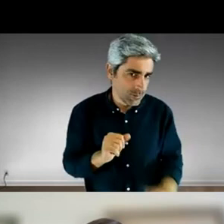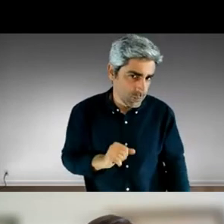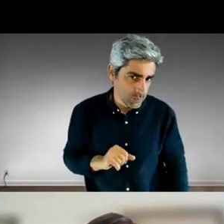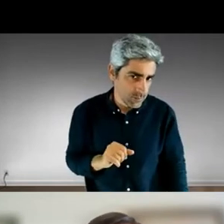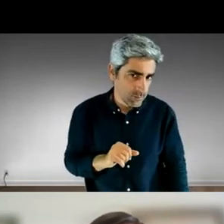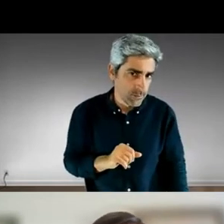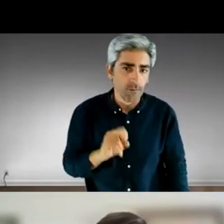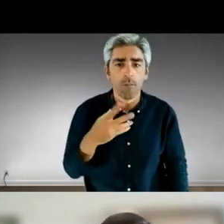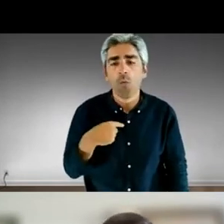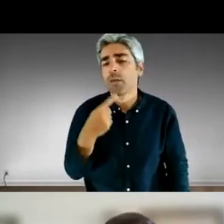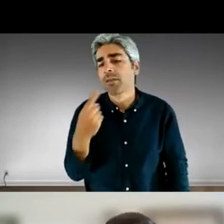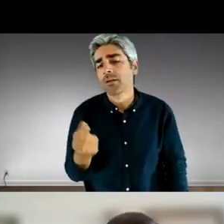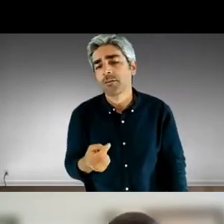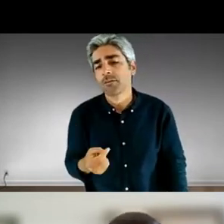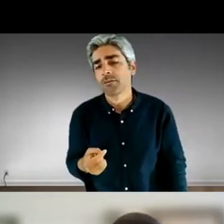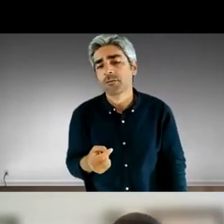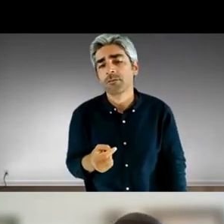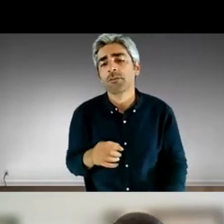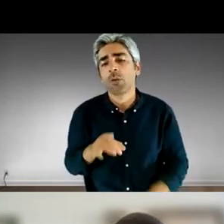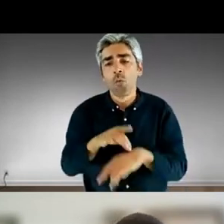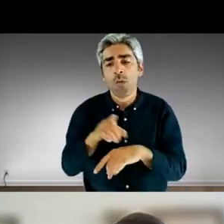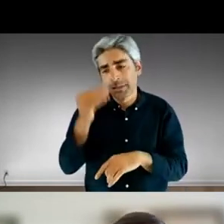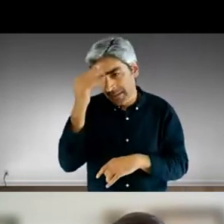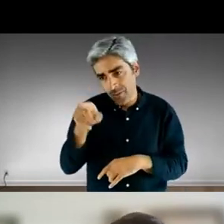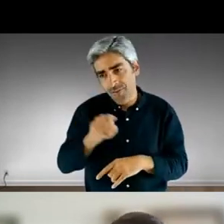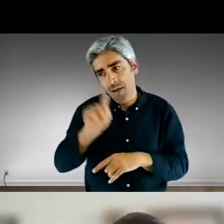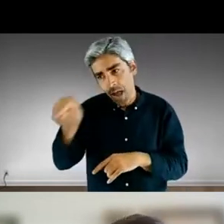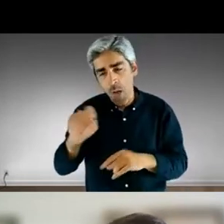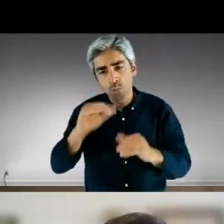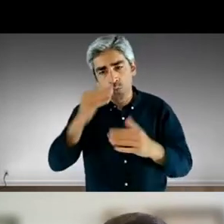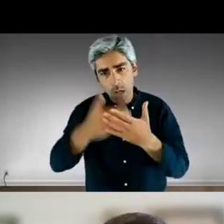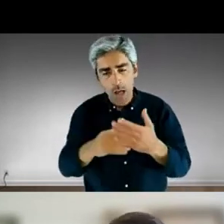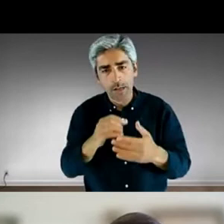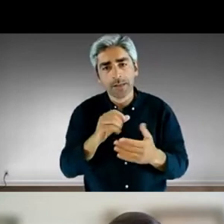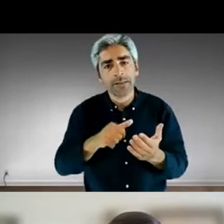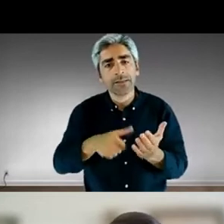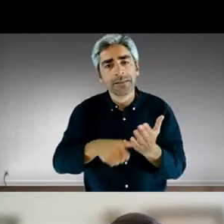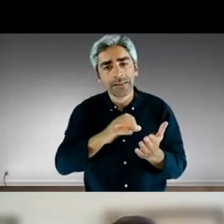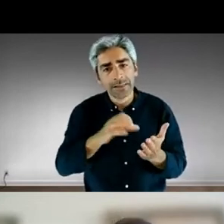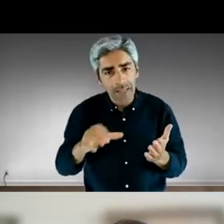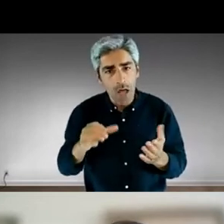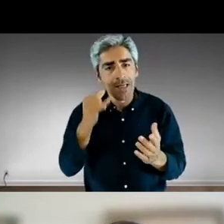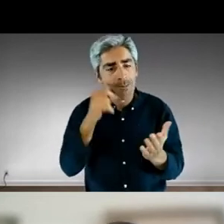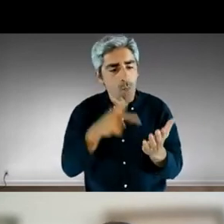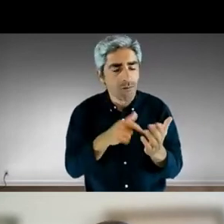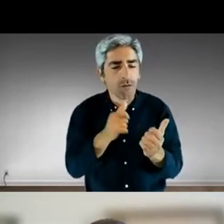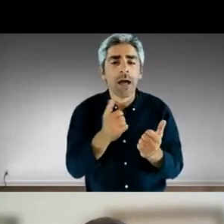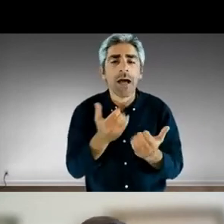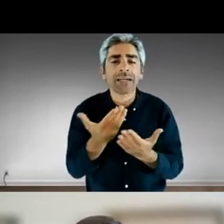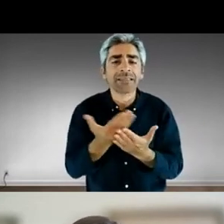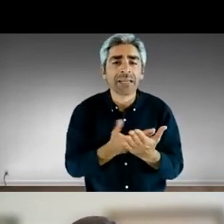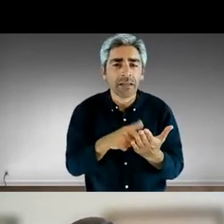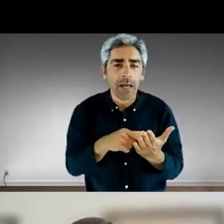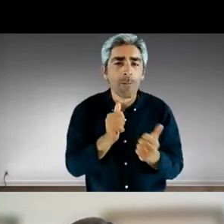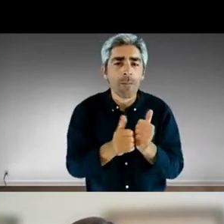se lhe digo, ensine os seus doentes a ir ao portal do cidadão, ou a receita sem papel, com o seu telemóvel que não se perde, se